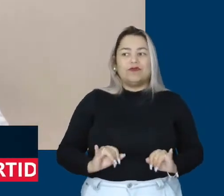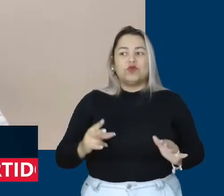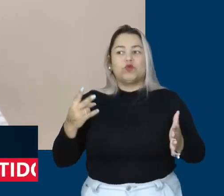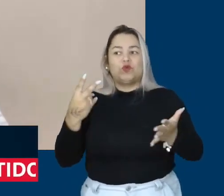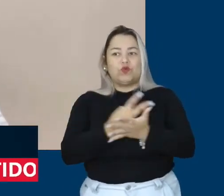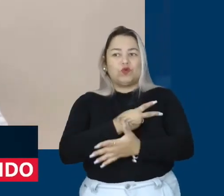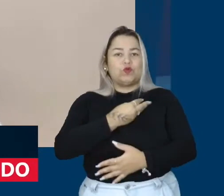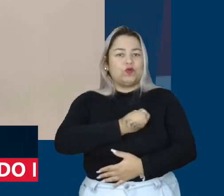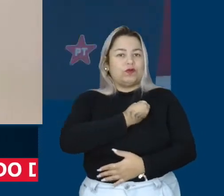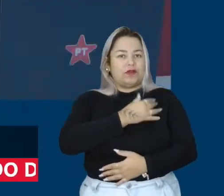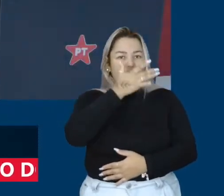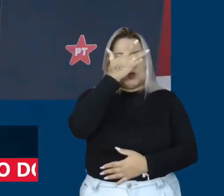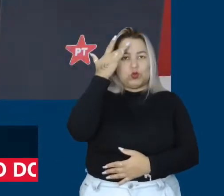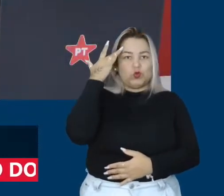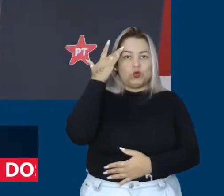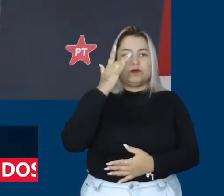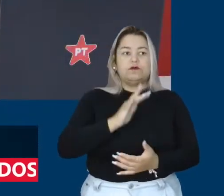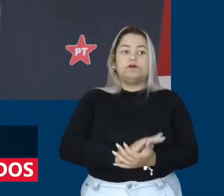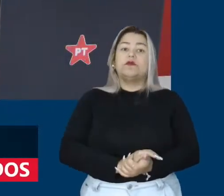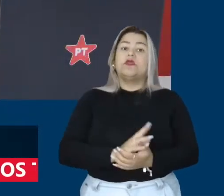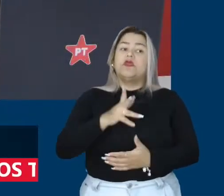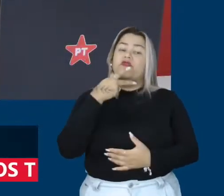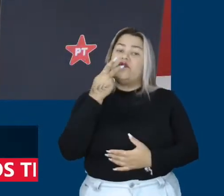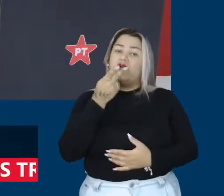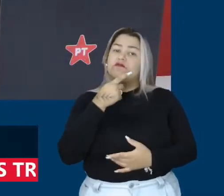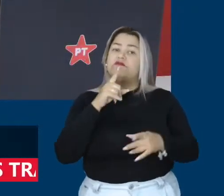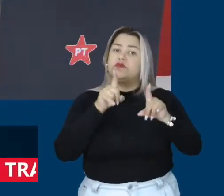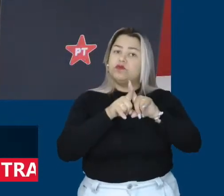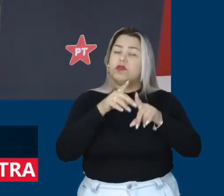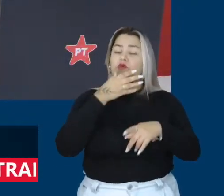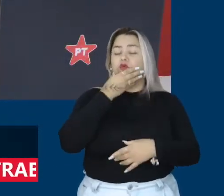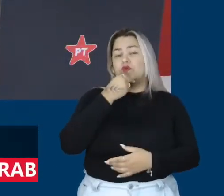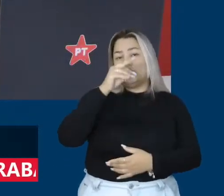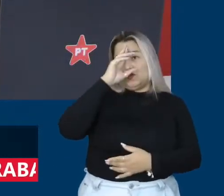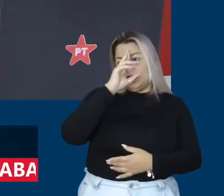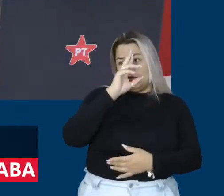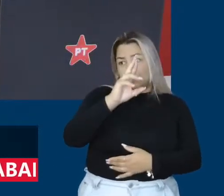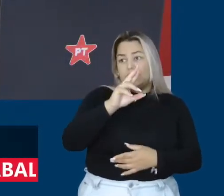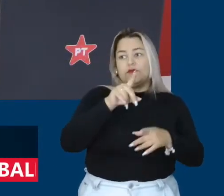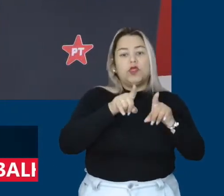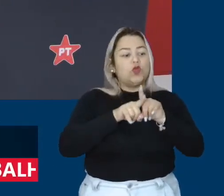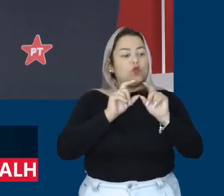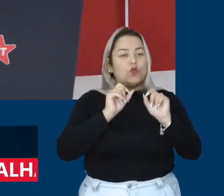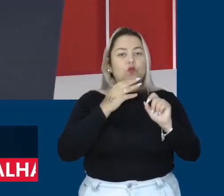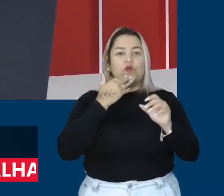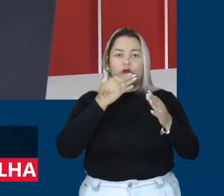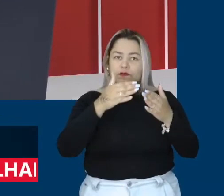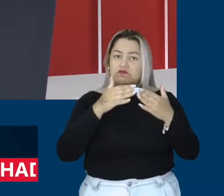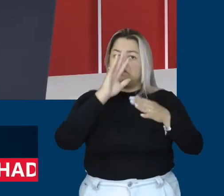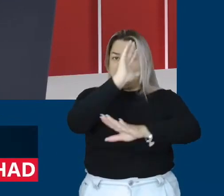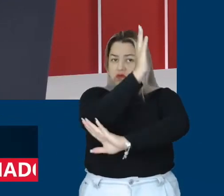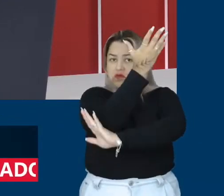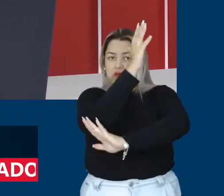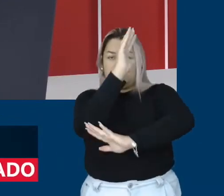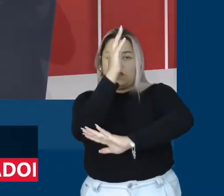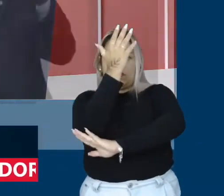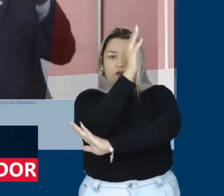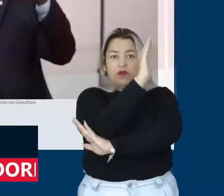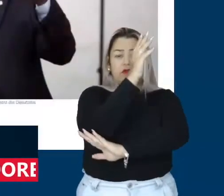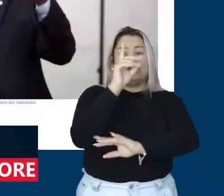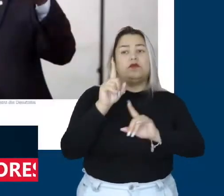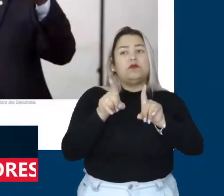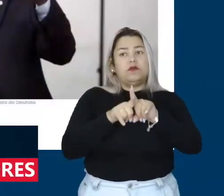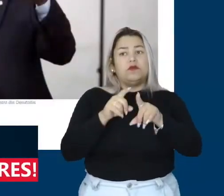pessoas. E falando nisso, o senhor também apresentou um requerimento na Comissão de Meio Ambiente e